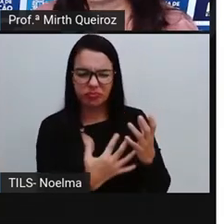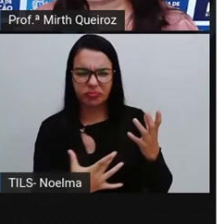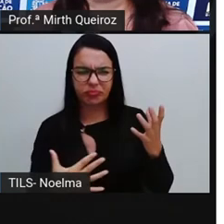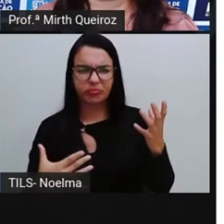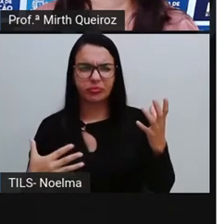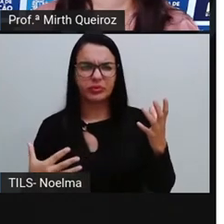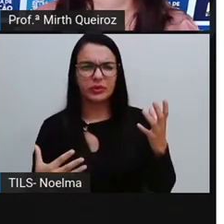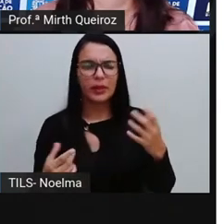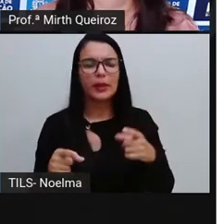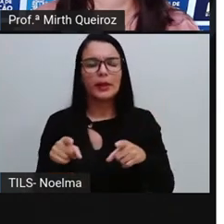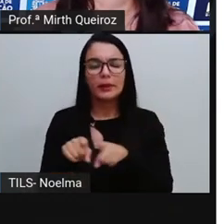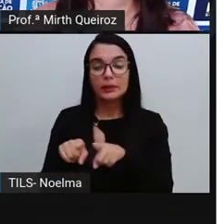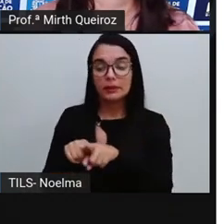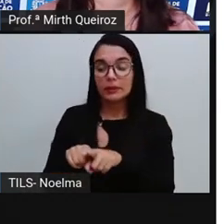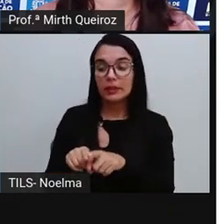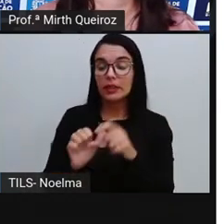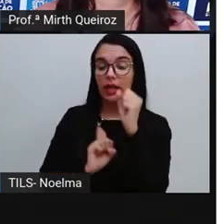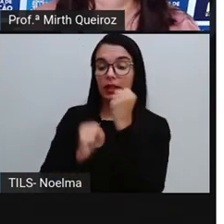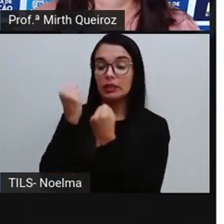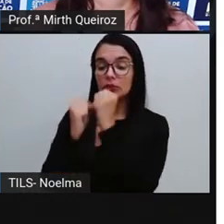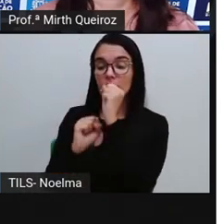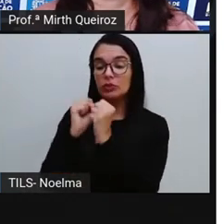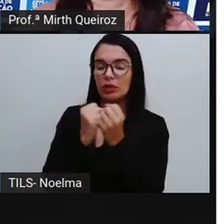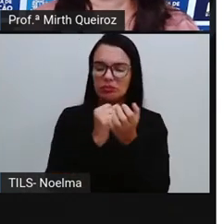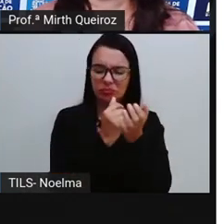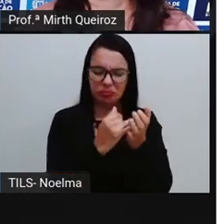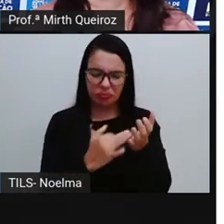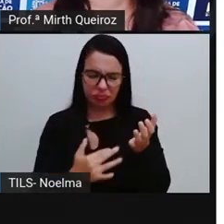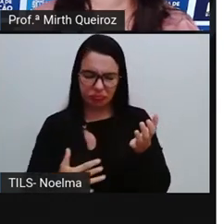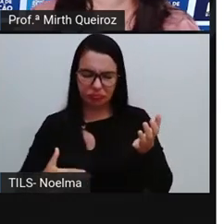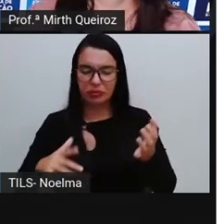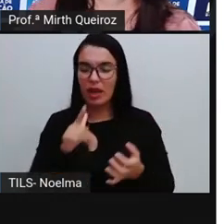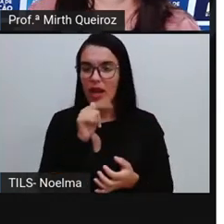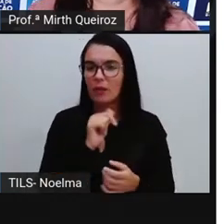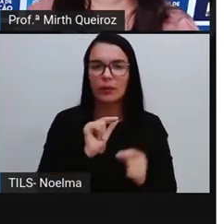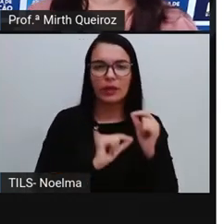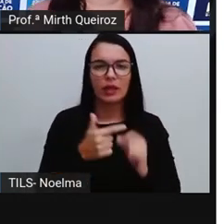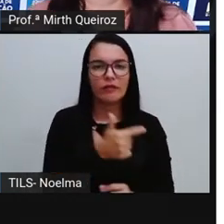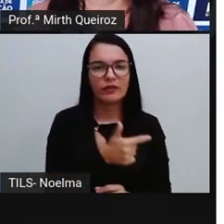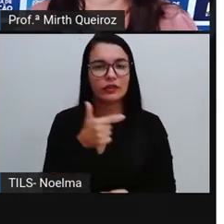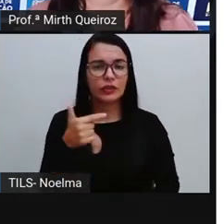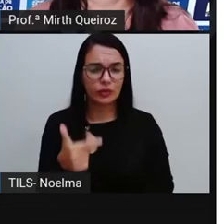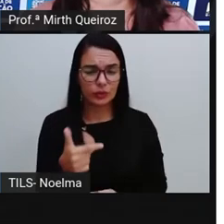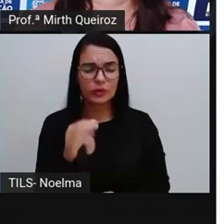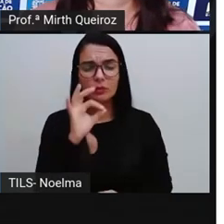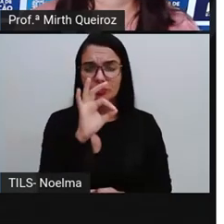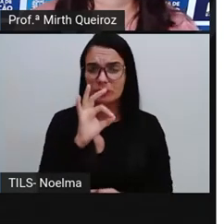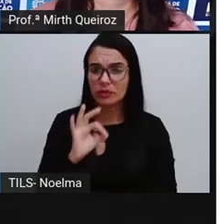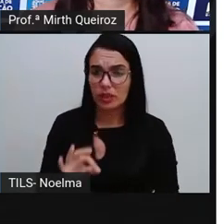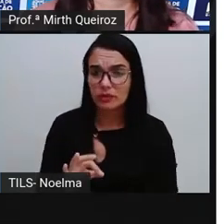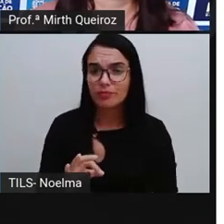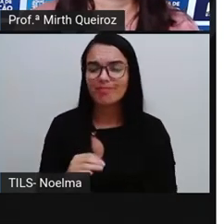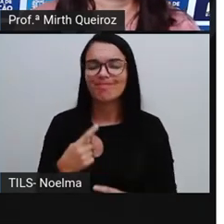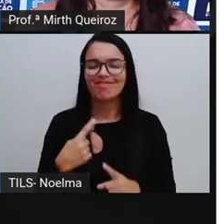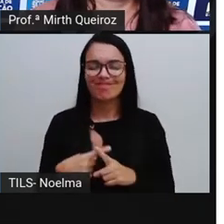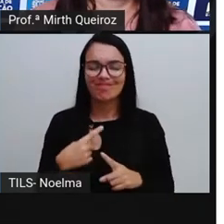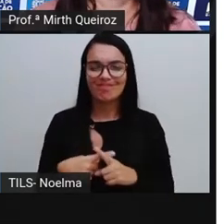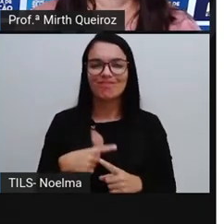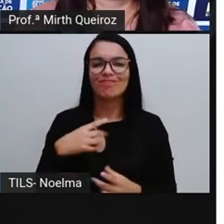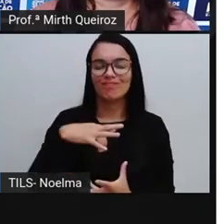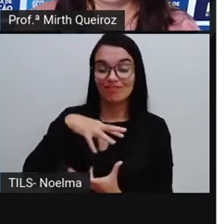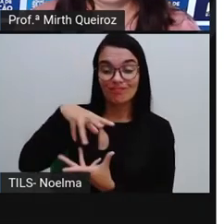também gasta muita água 22 por cento aí do que é utilizado mundialmente né desse recurso hídrico